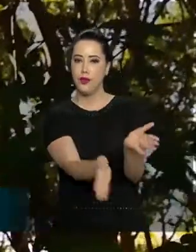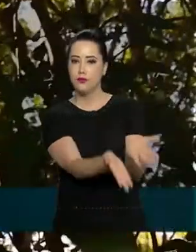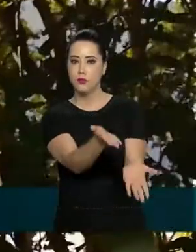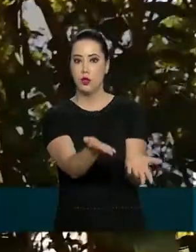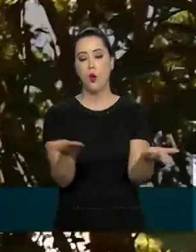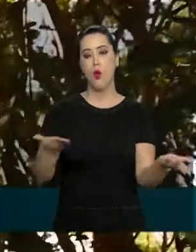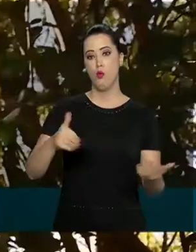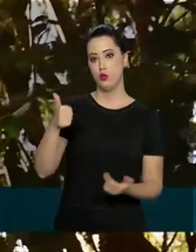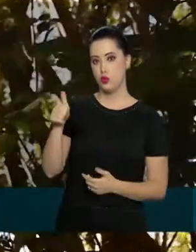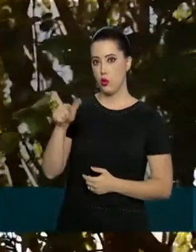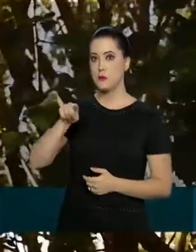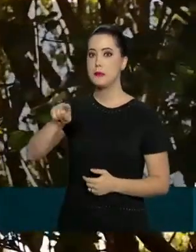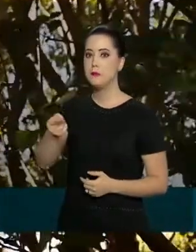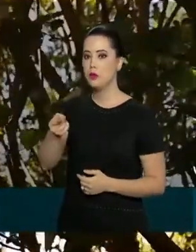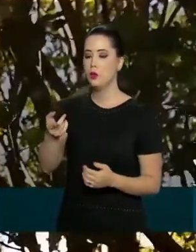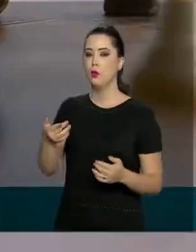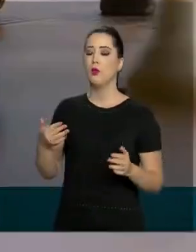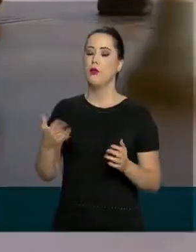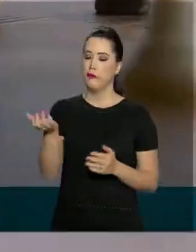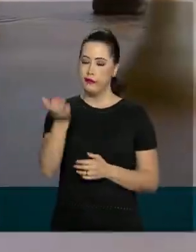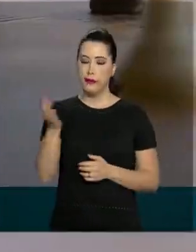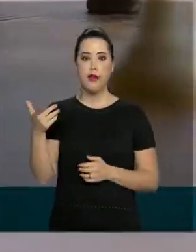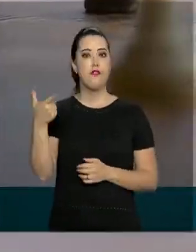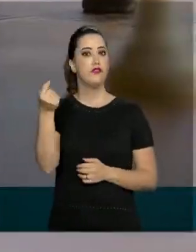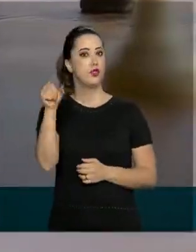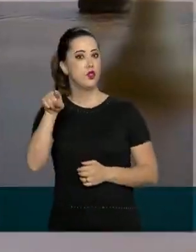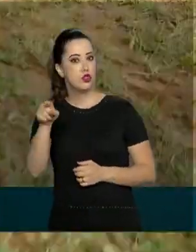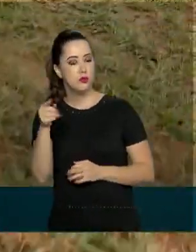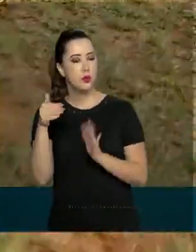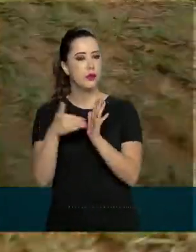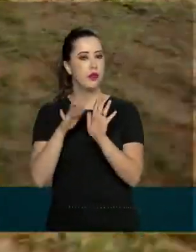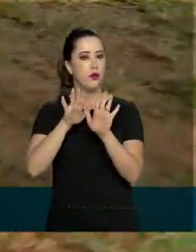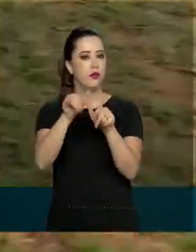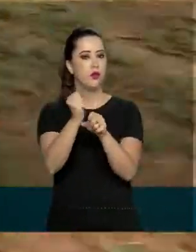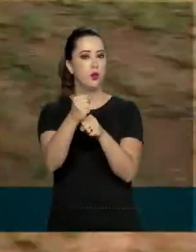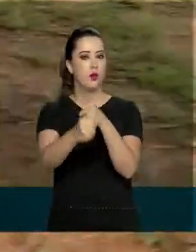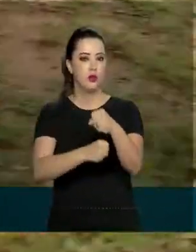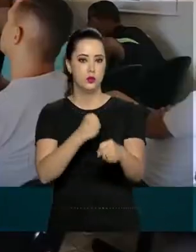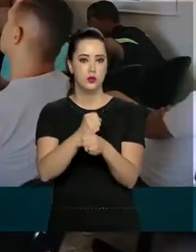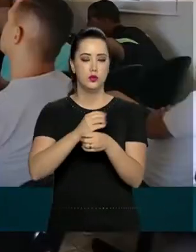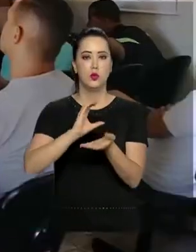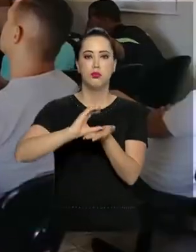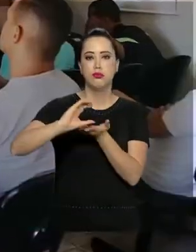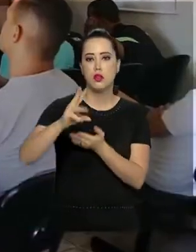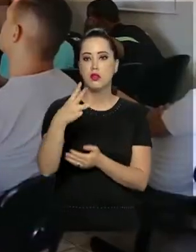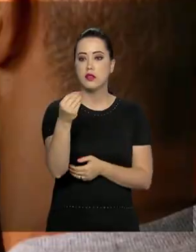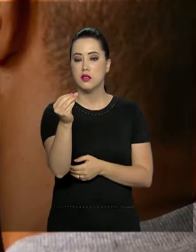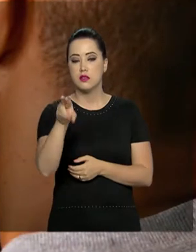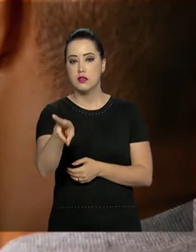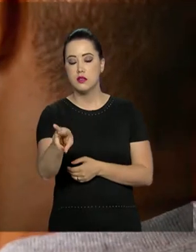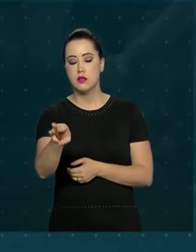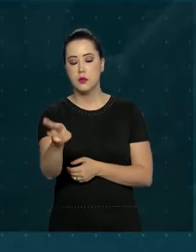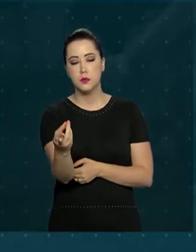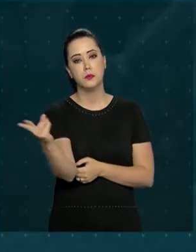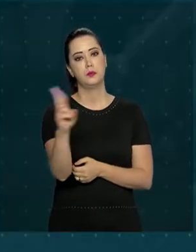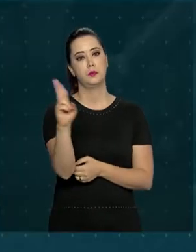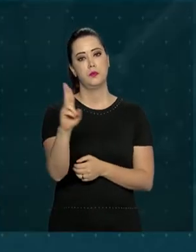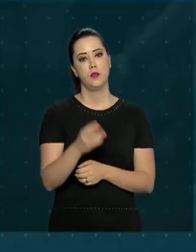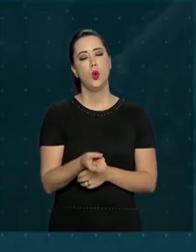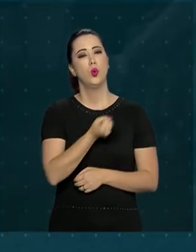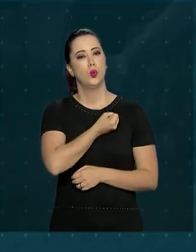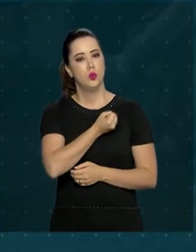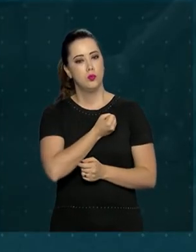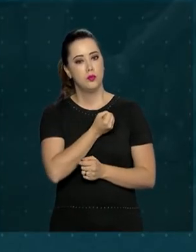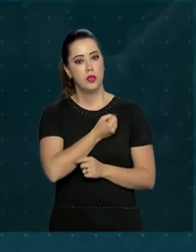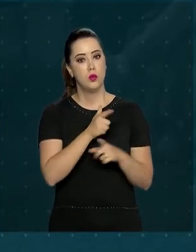11 mil para 20 mil até o fim do ano que vem. Para isso, o governo vai investir 300 milhões de reais. O número de